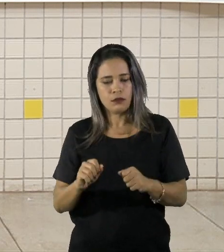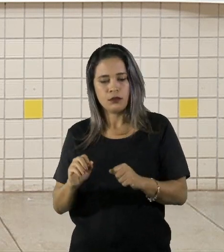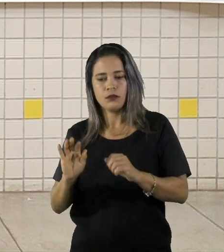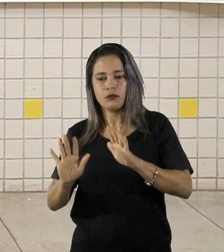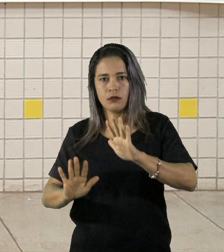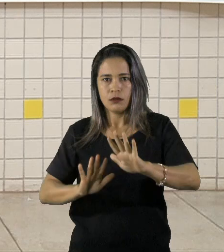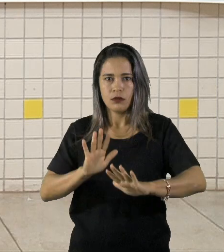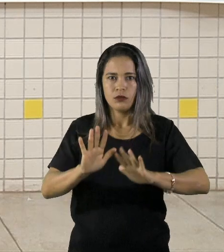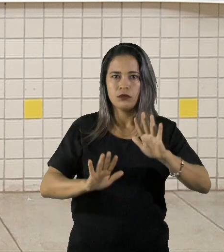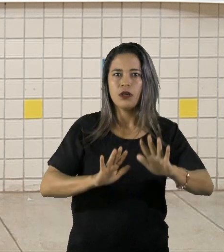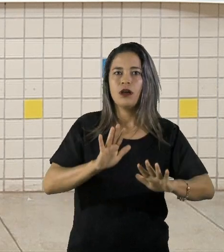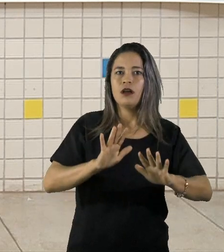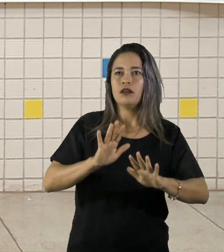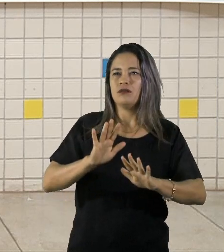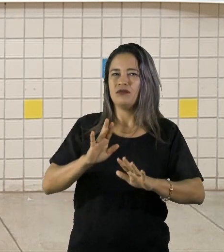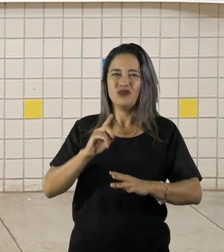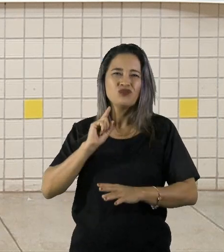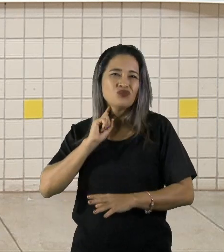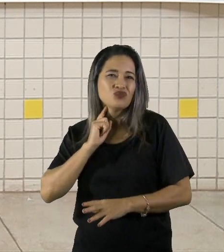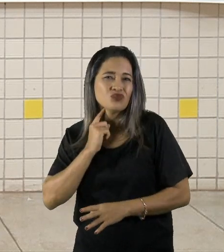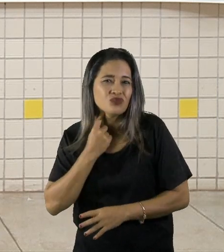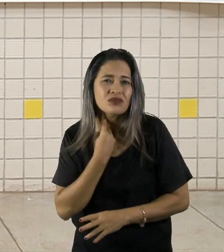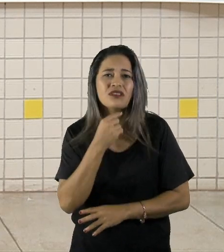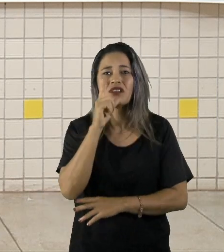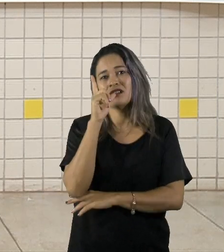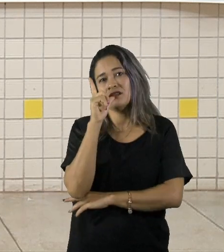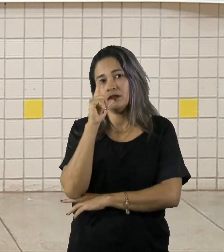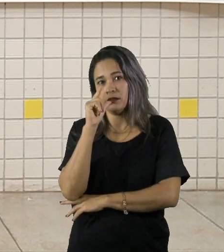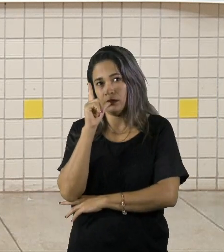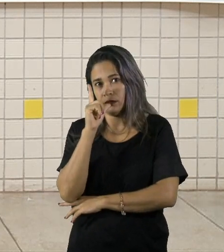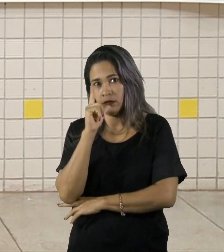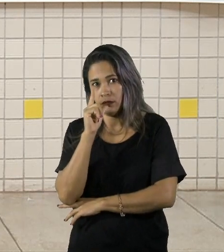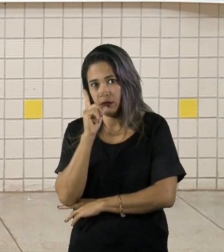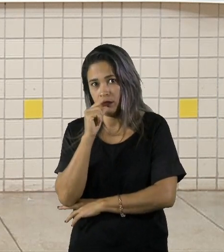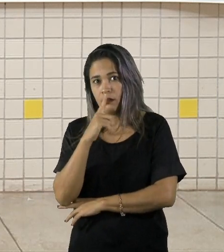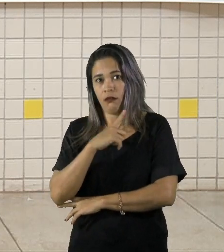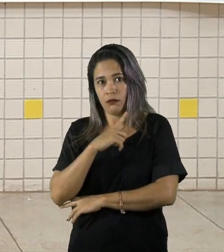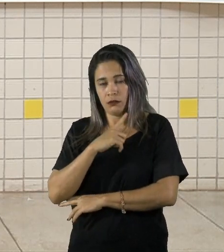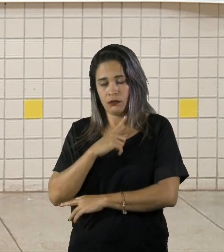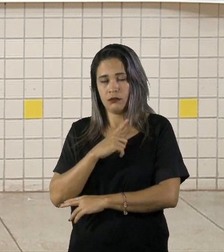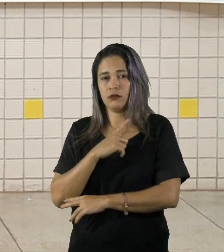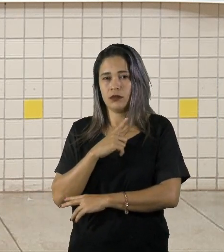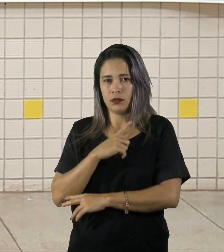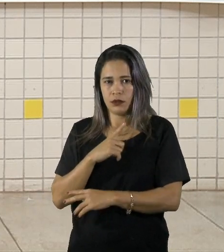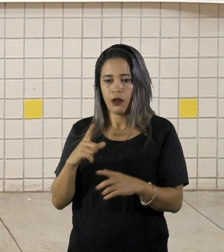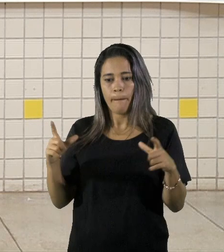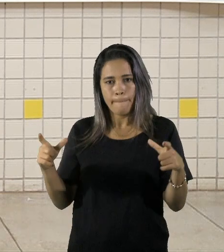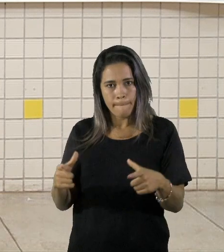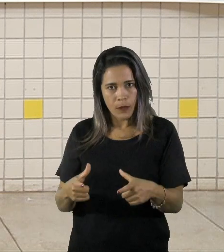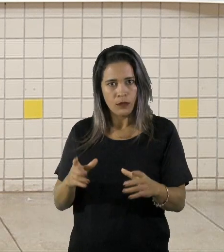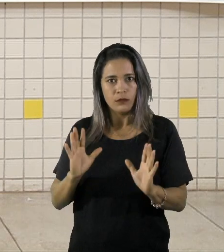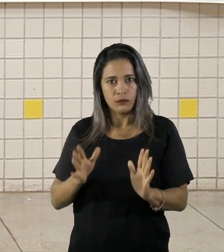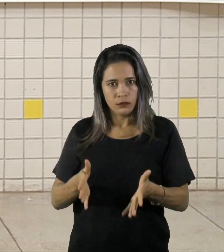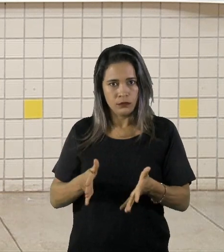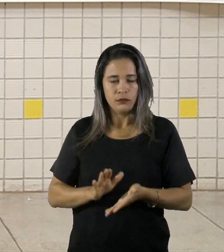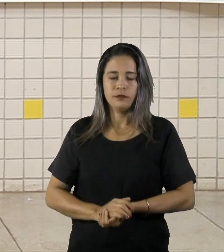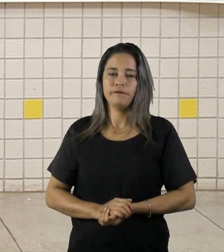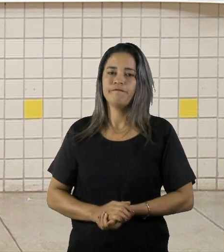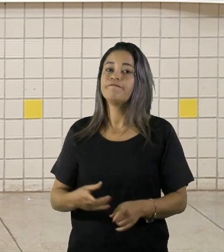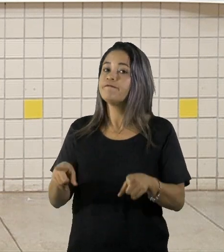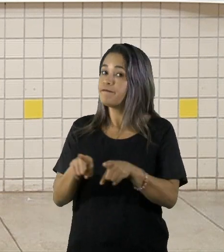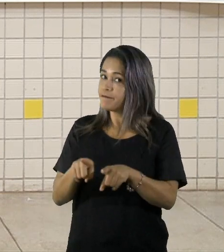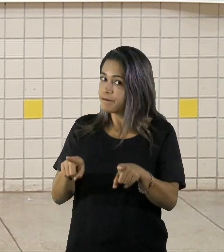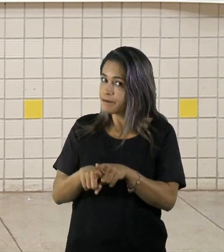gerar poluição e sujar a água que nós temos já em não tão grande quantidade assim, né? E também vimos